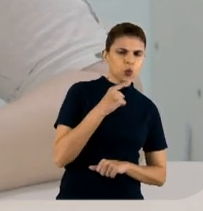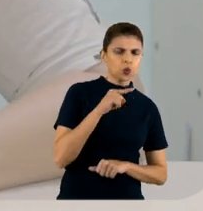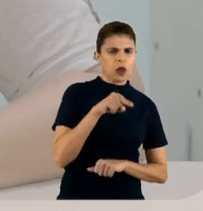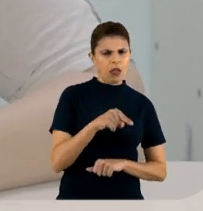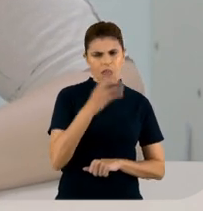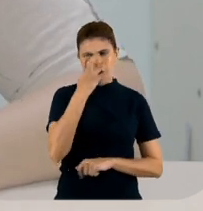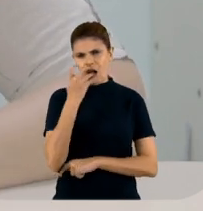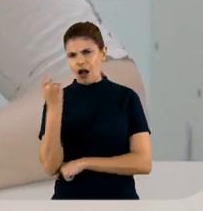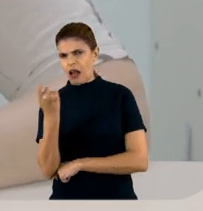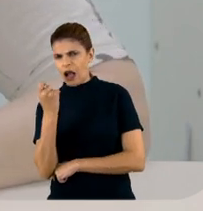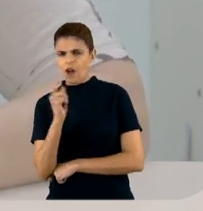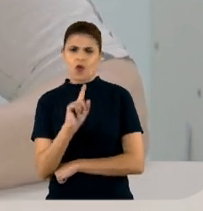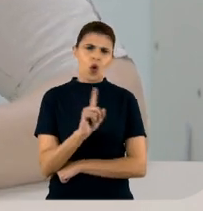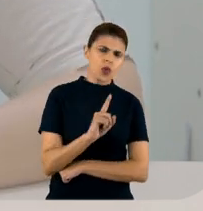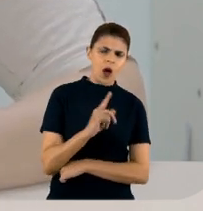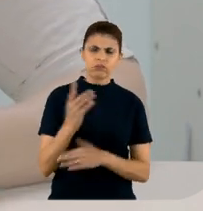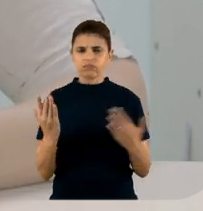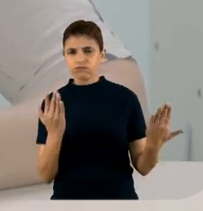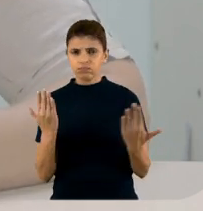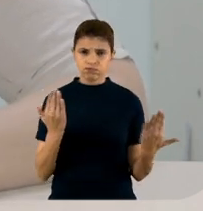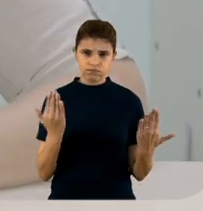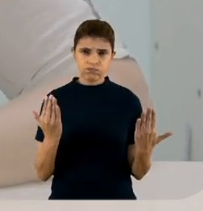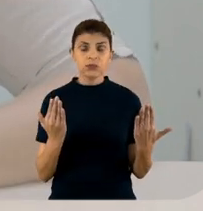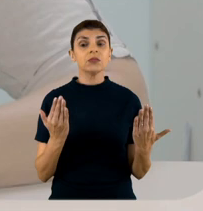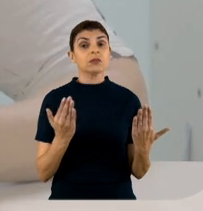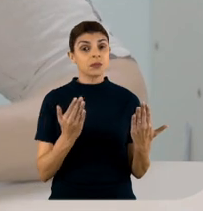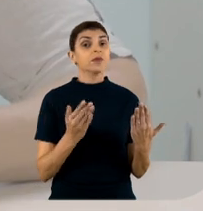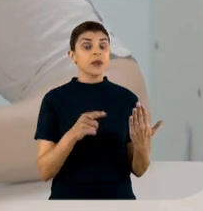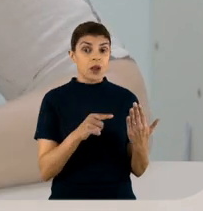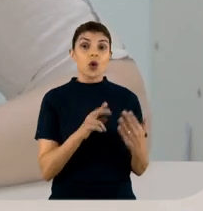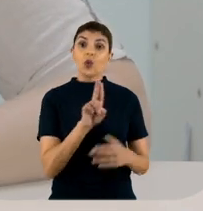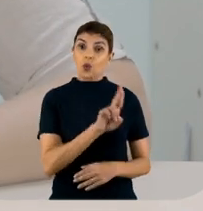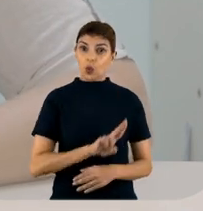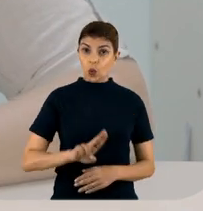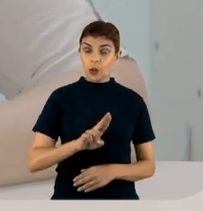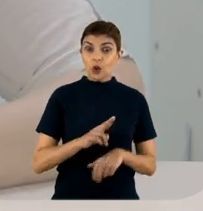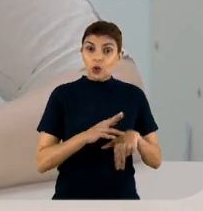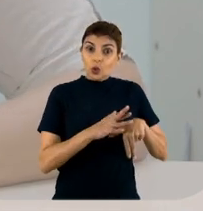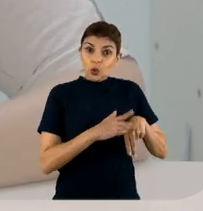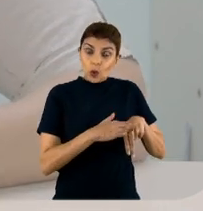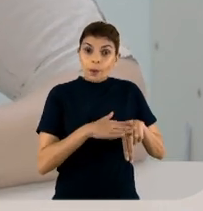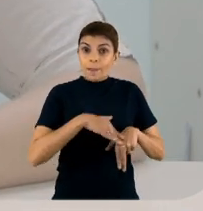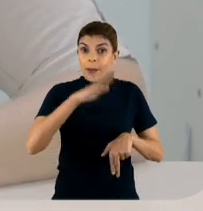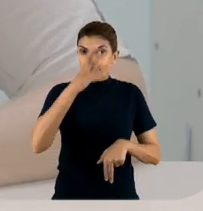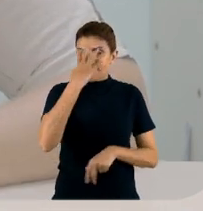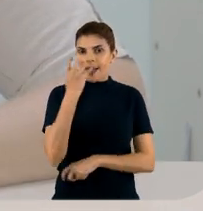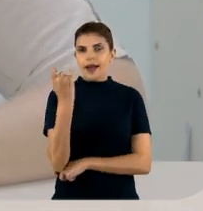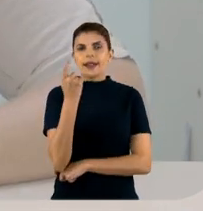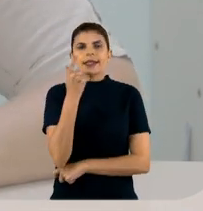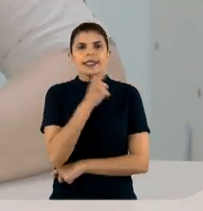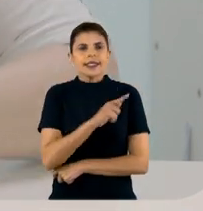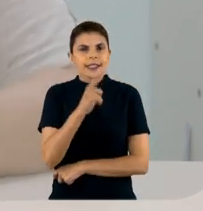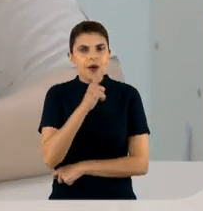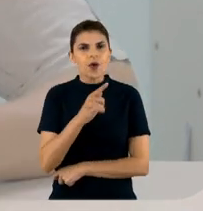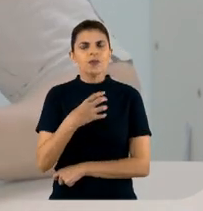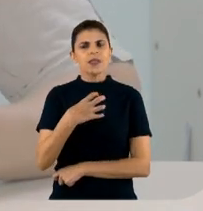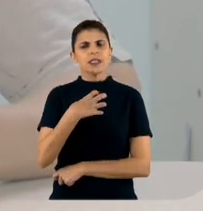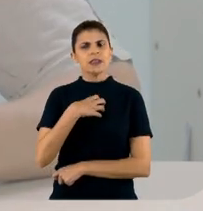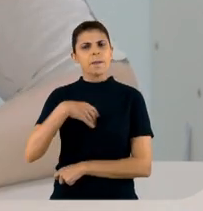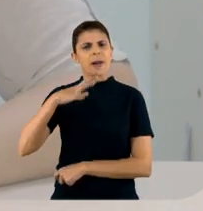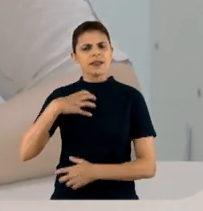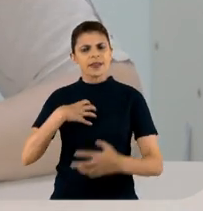dúvida so a gravidade alguns marcadores laboratoriais também são úteis os doentes mais graves eles geralmente estão